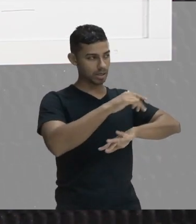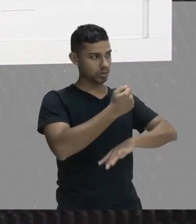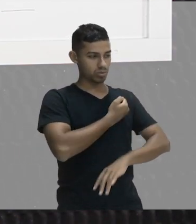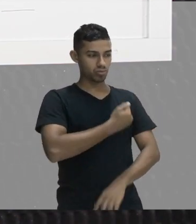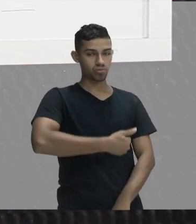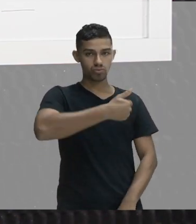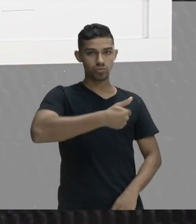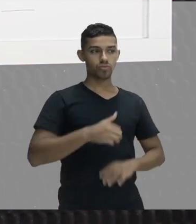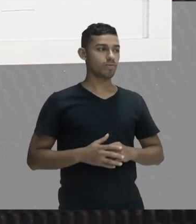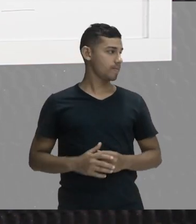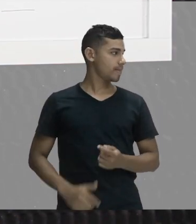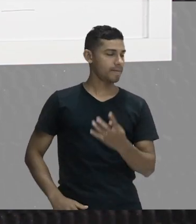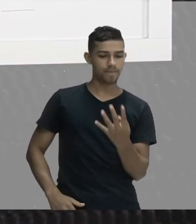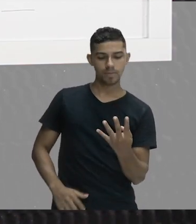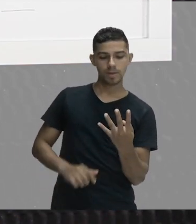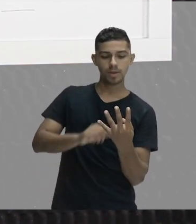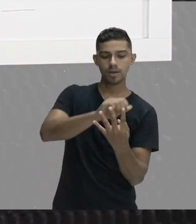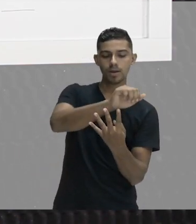e pegar o elevador A.